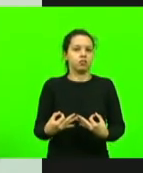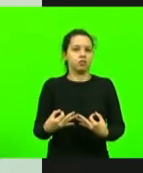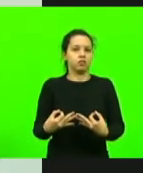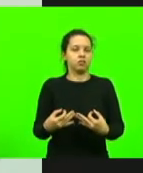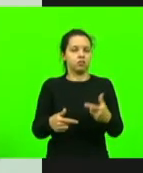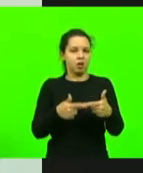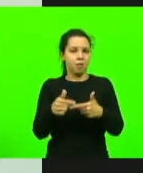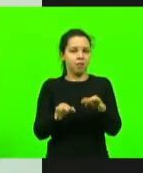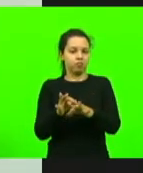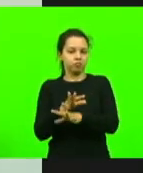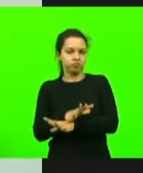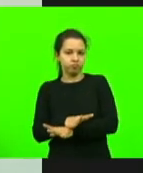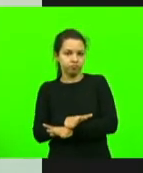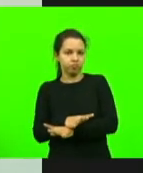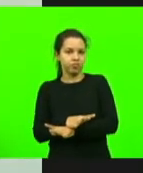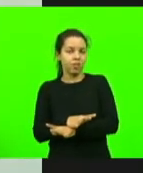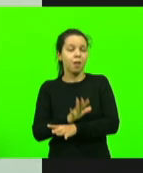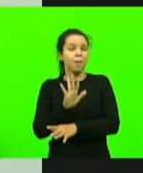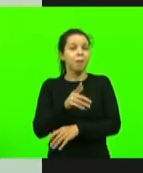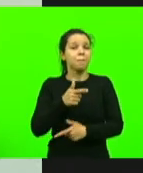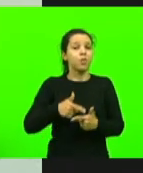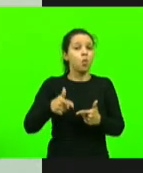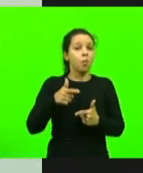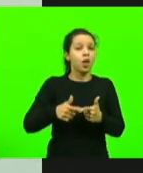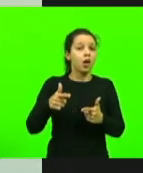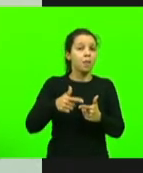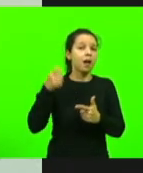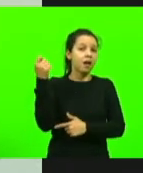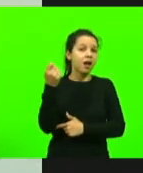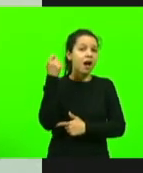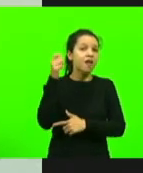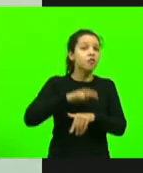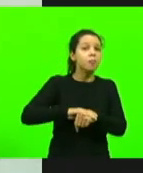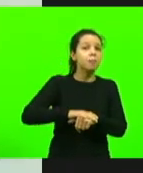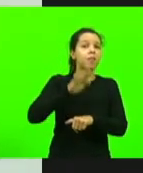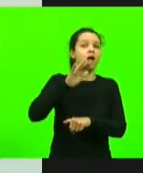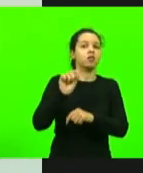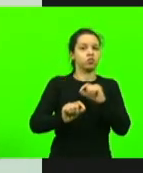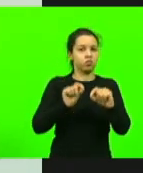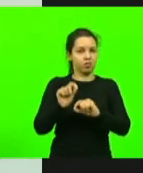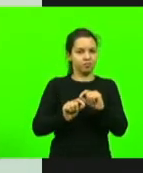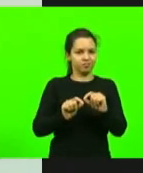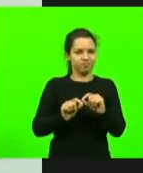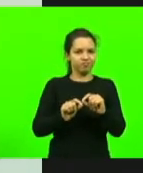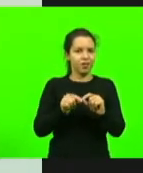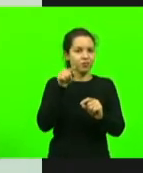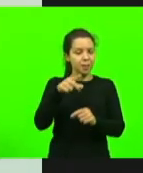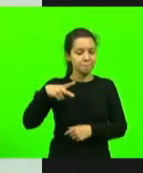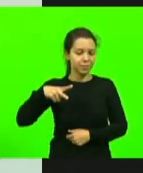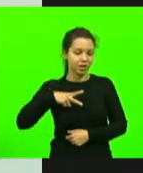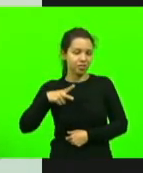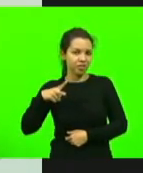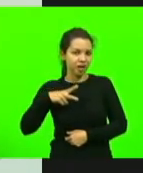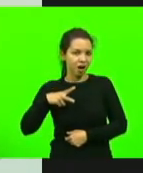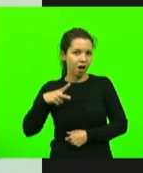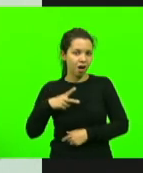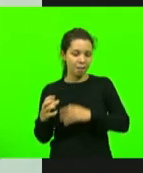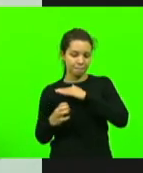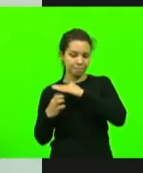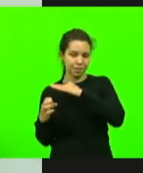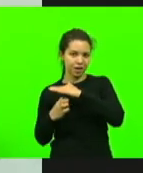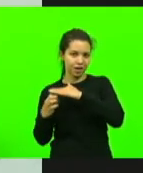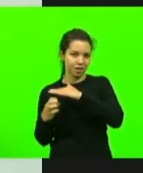na minha leitura é que você não só privatiza empresas públicas